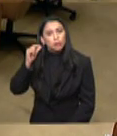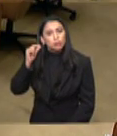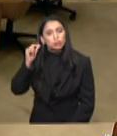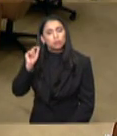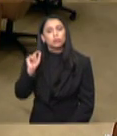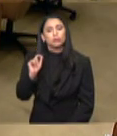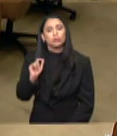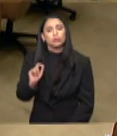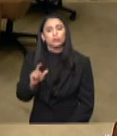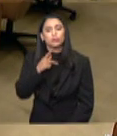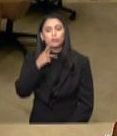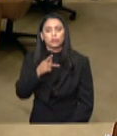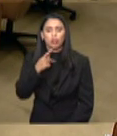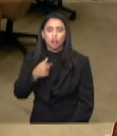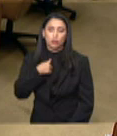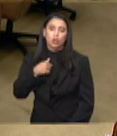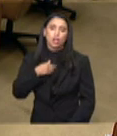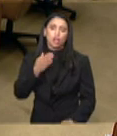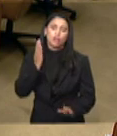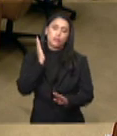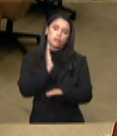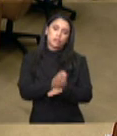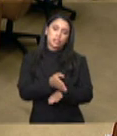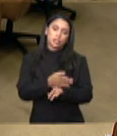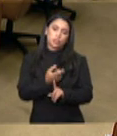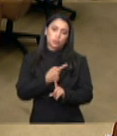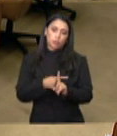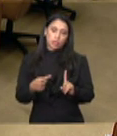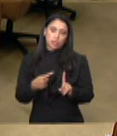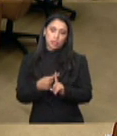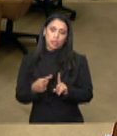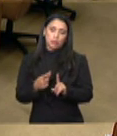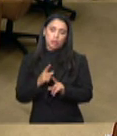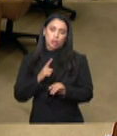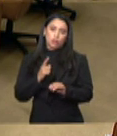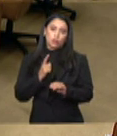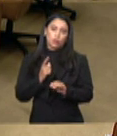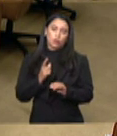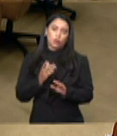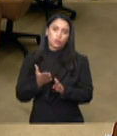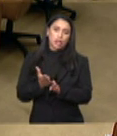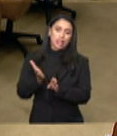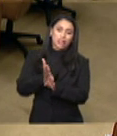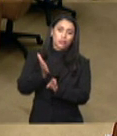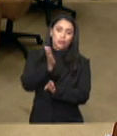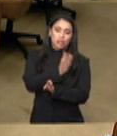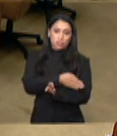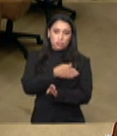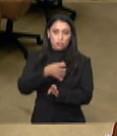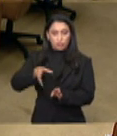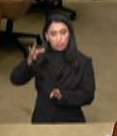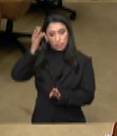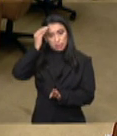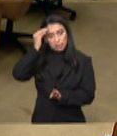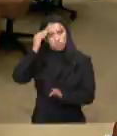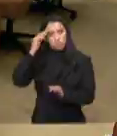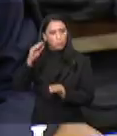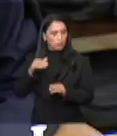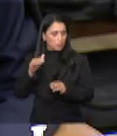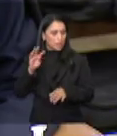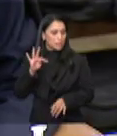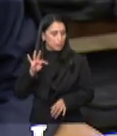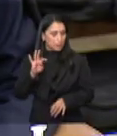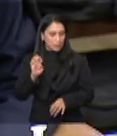Nesse caso, eu fiquei vencido parcialmente quanto à aplicação retroativa desse entendimento. Mas estou de pleno acordo